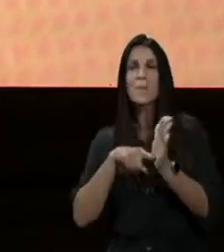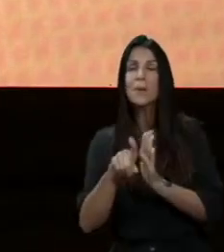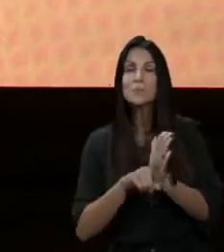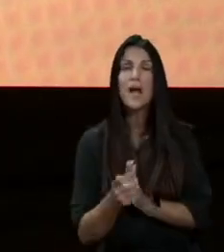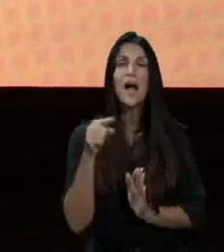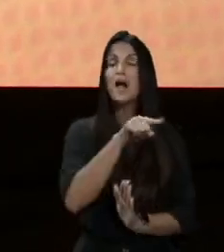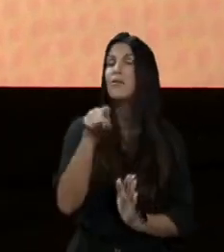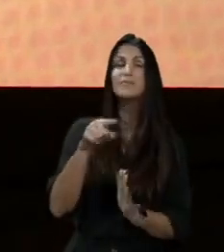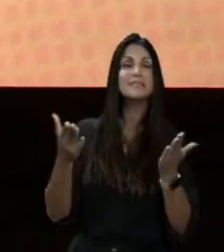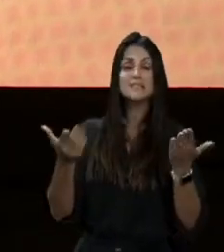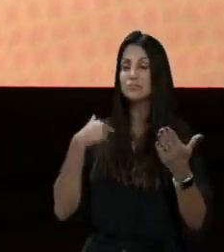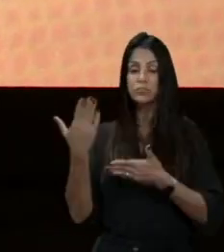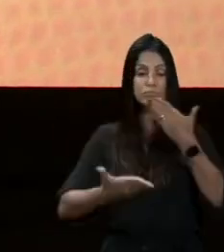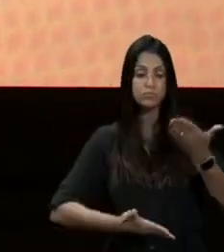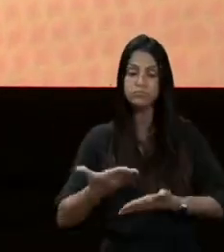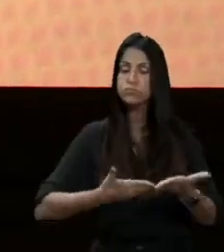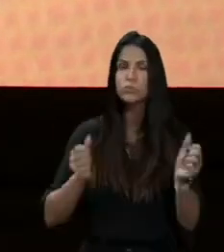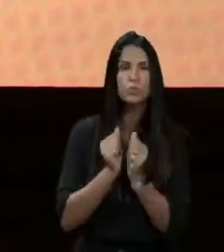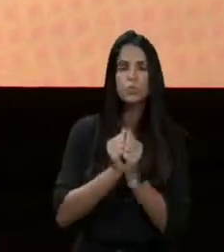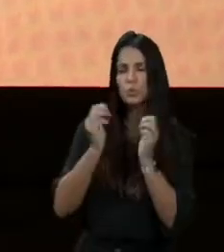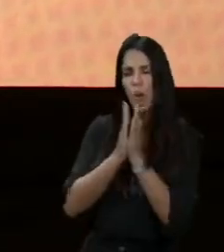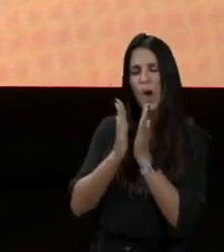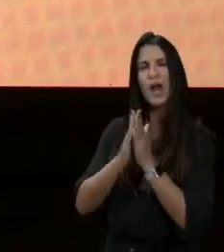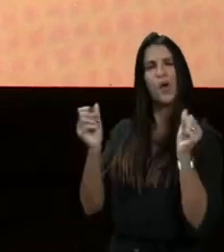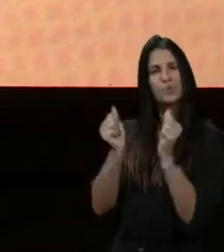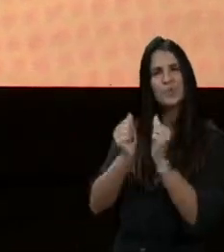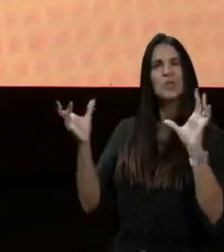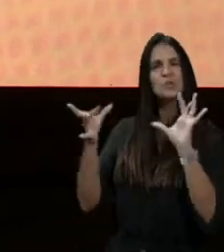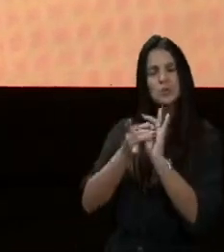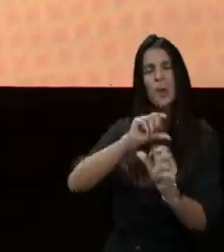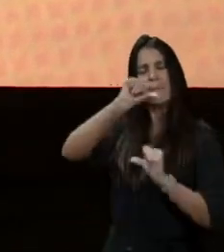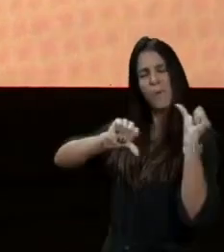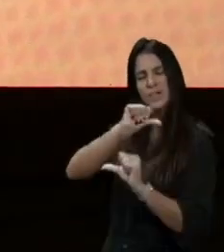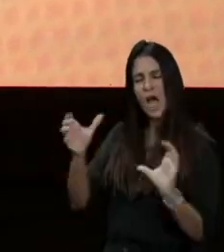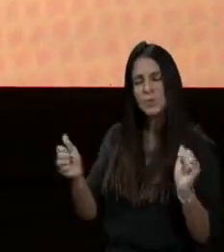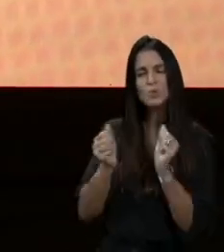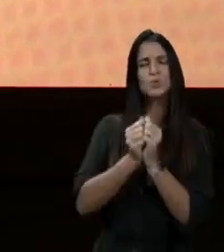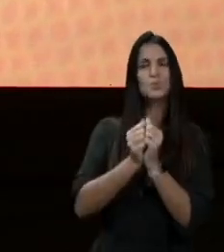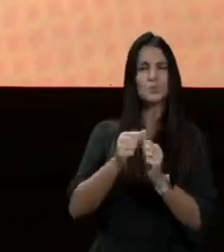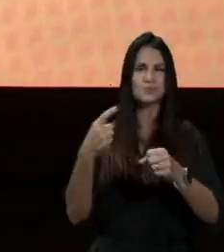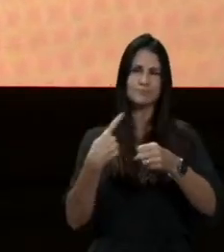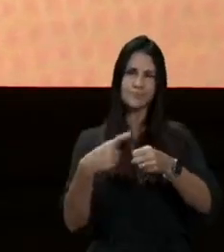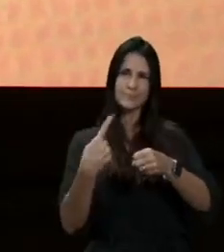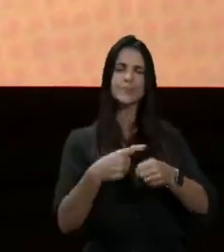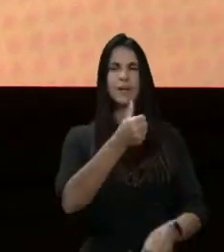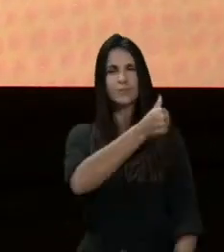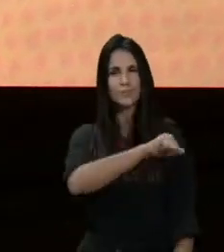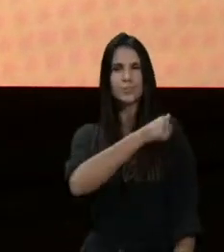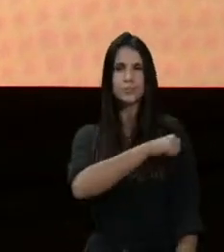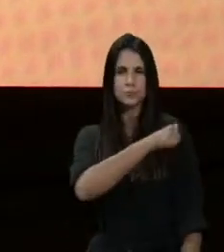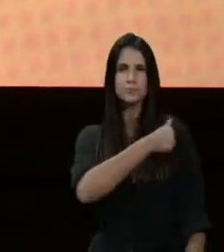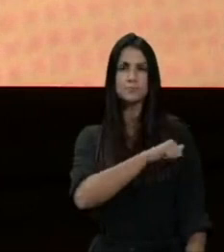vocês estão aí nós estamos juntos nós vamos com vocês vamos mudar na cidade sem amor não vai dar não